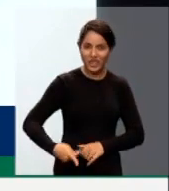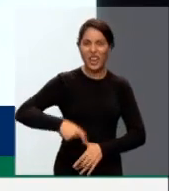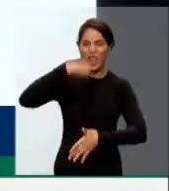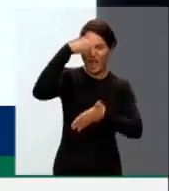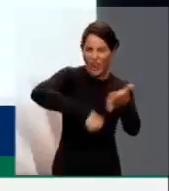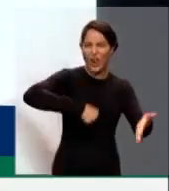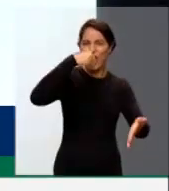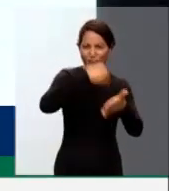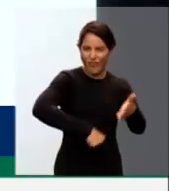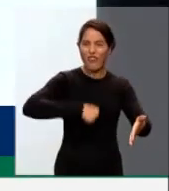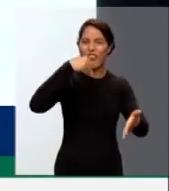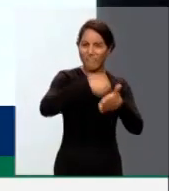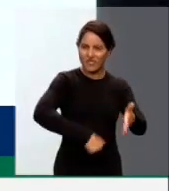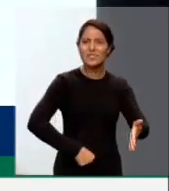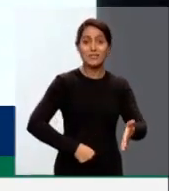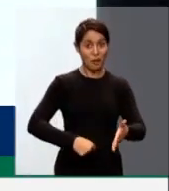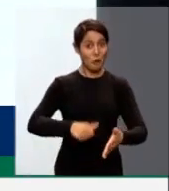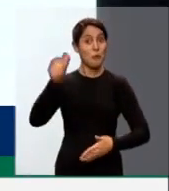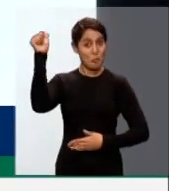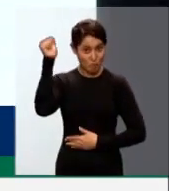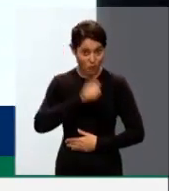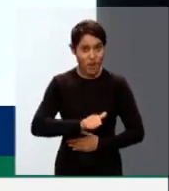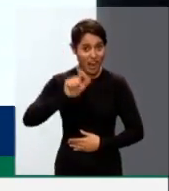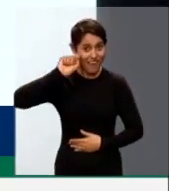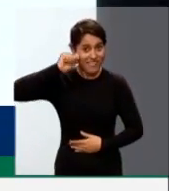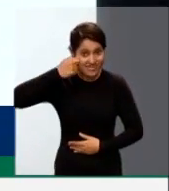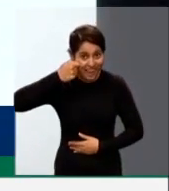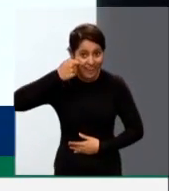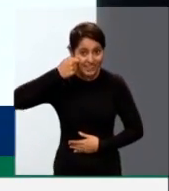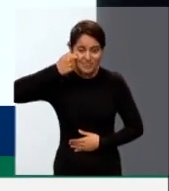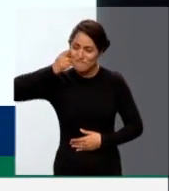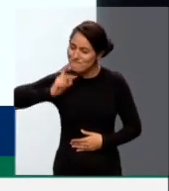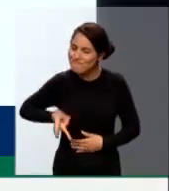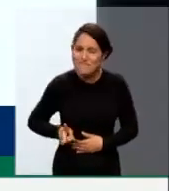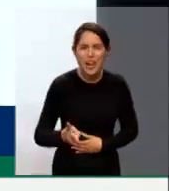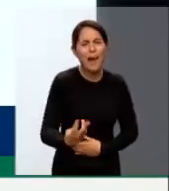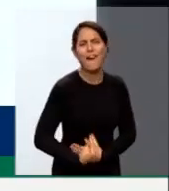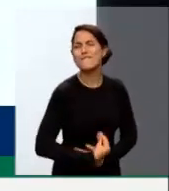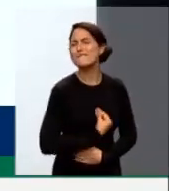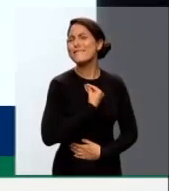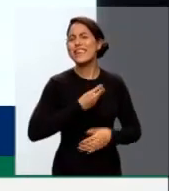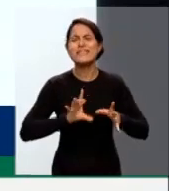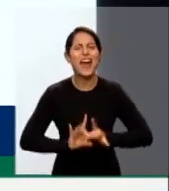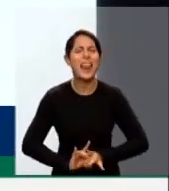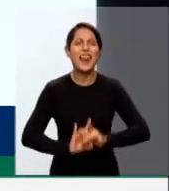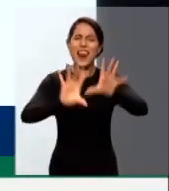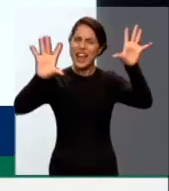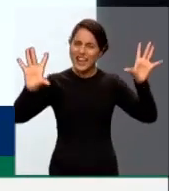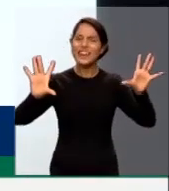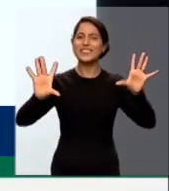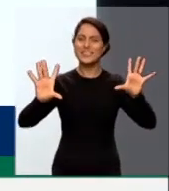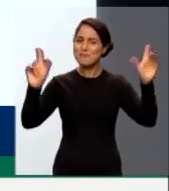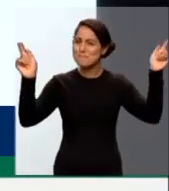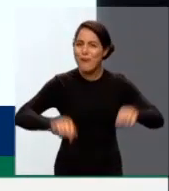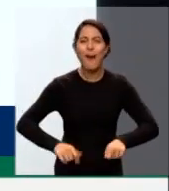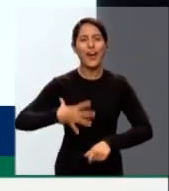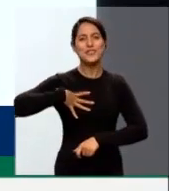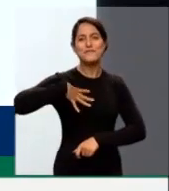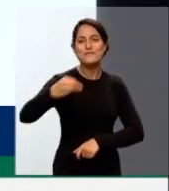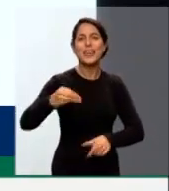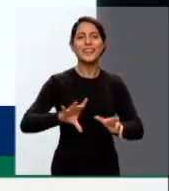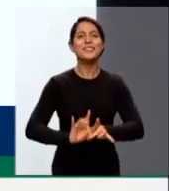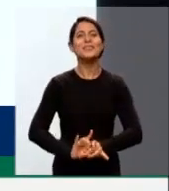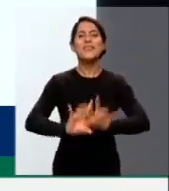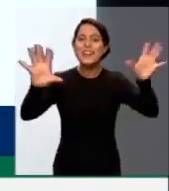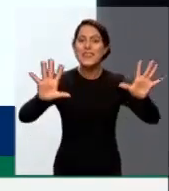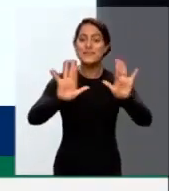mulheres negras sigam vivas, sigam livres e possam viver felizes com as suas crias, seus filhos, as